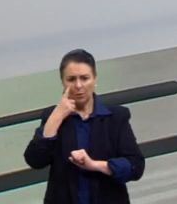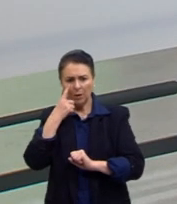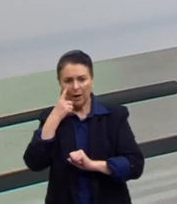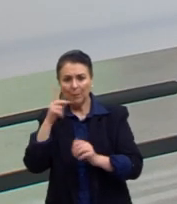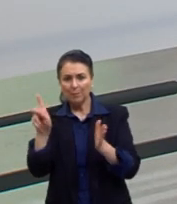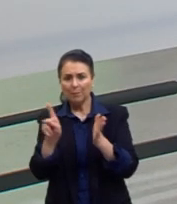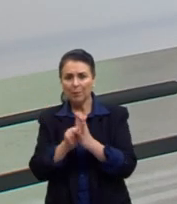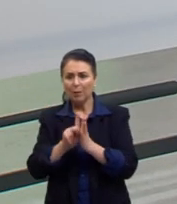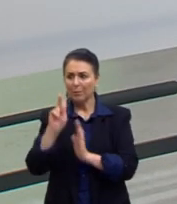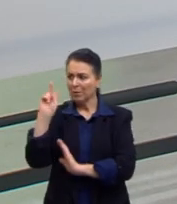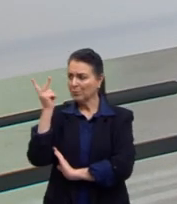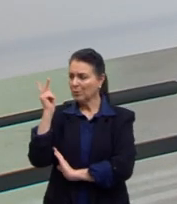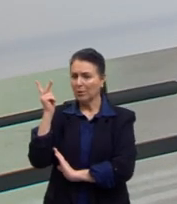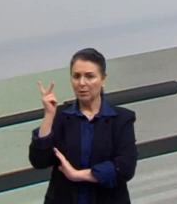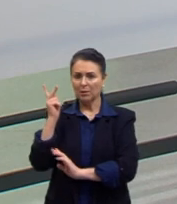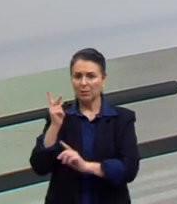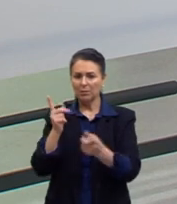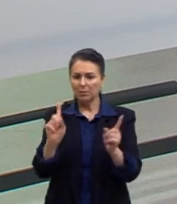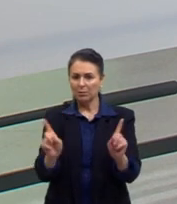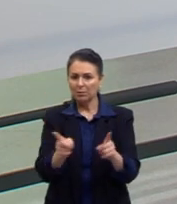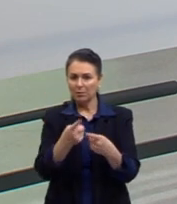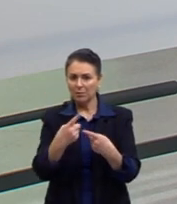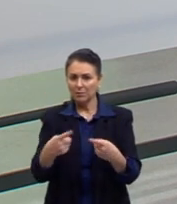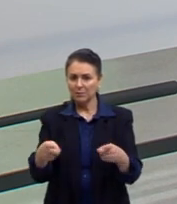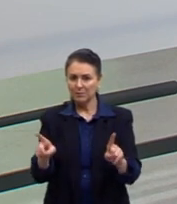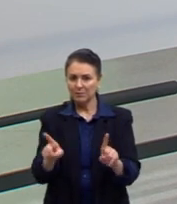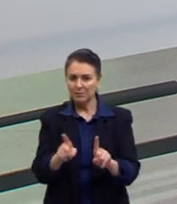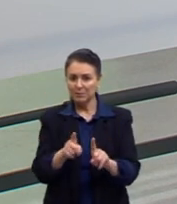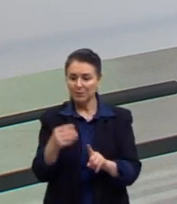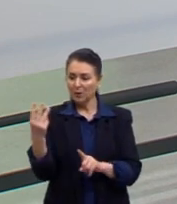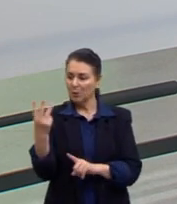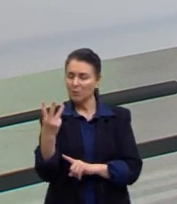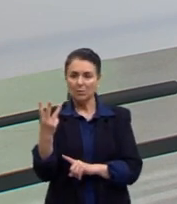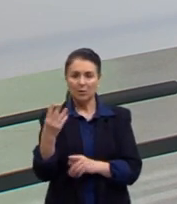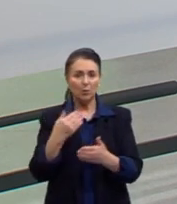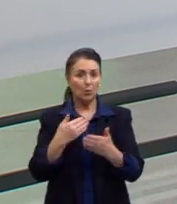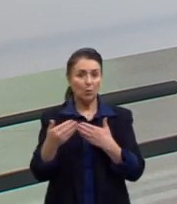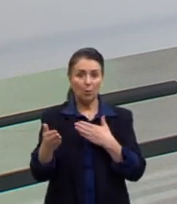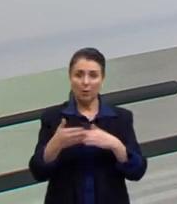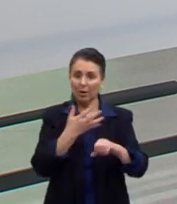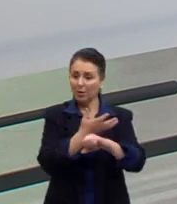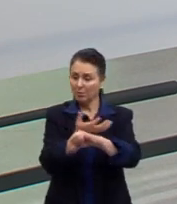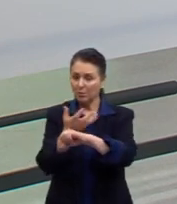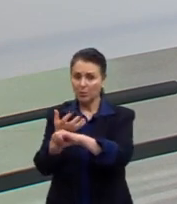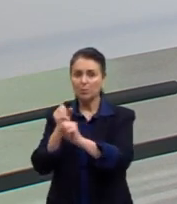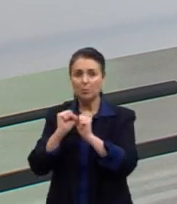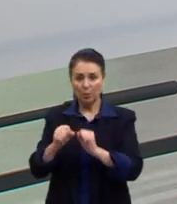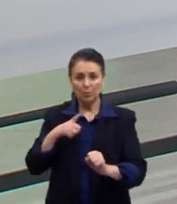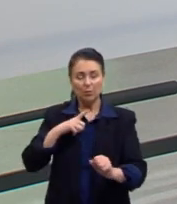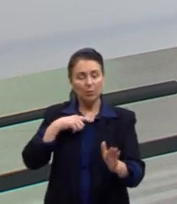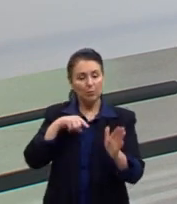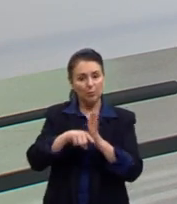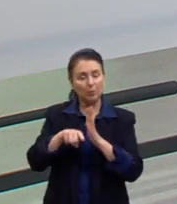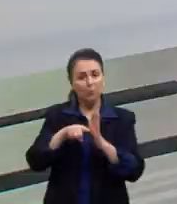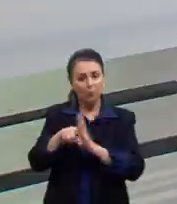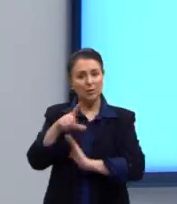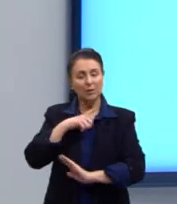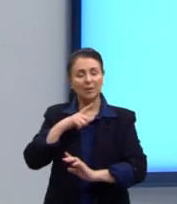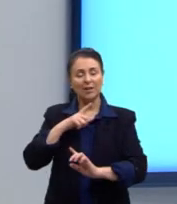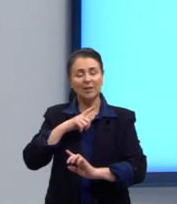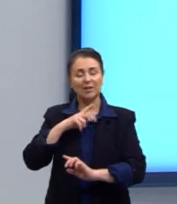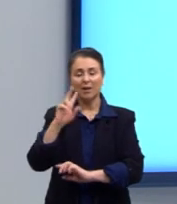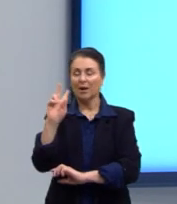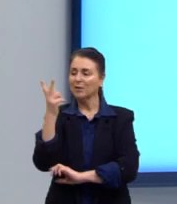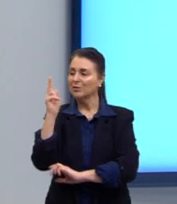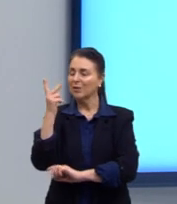Tá história literatura e Arte qualquer um desses três podia ter uma questão que envolvesse história